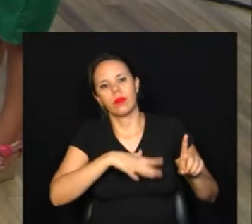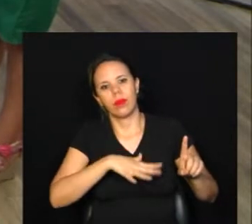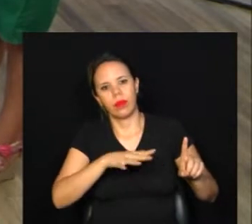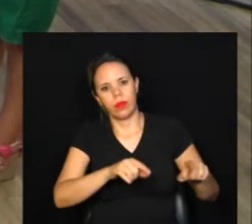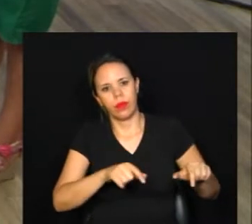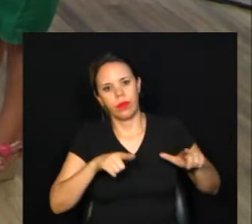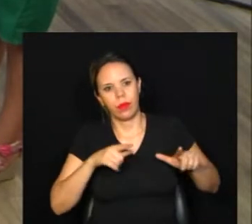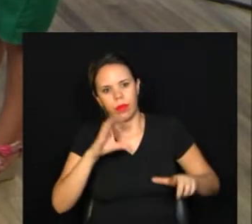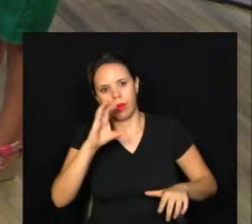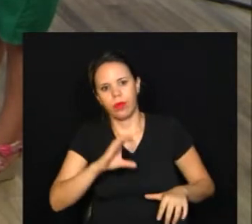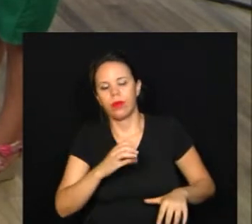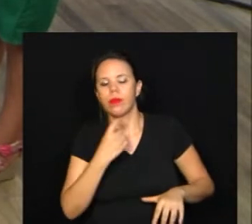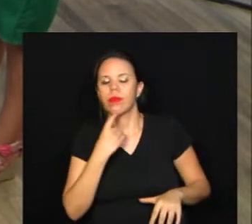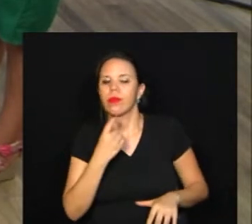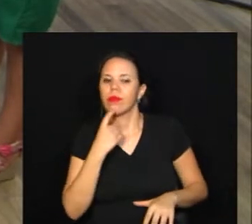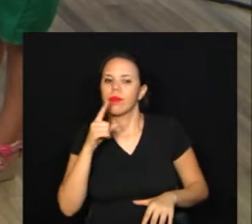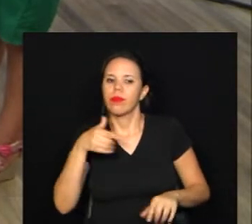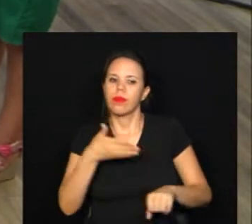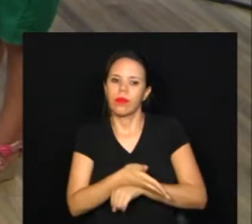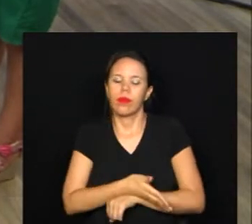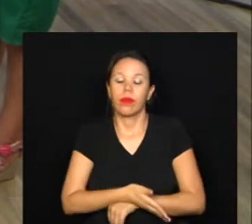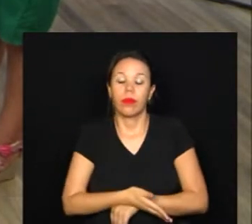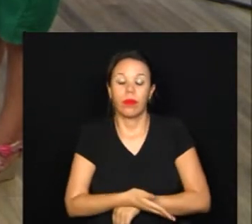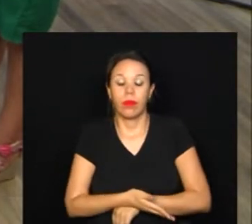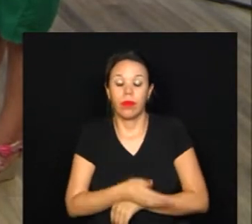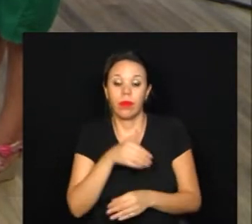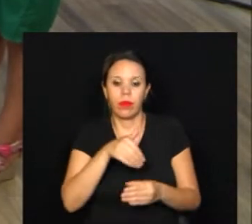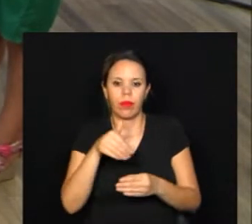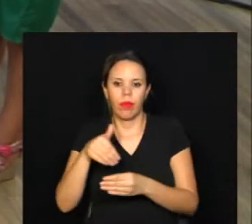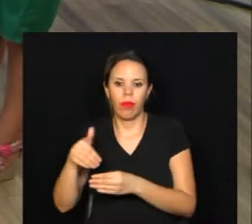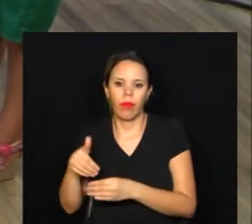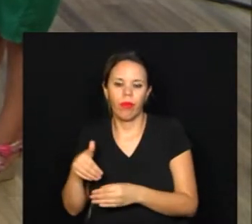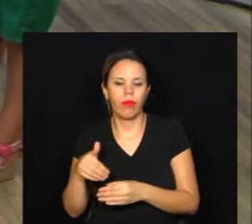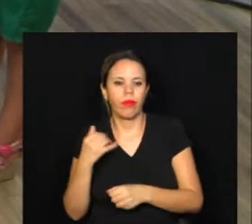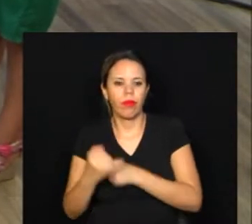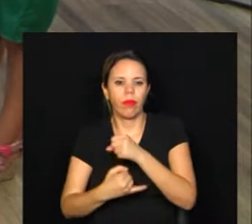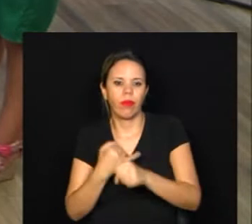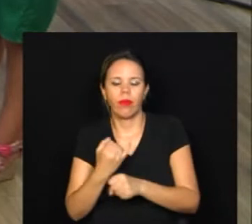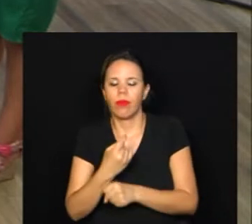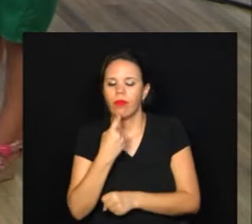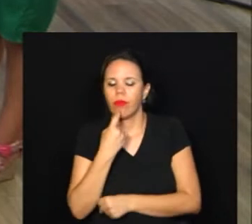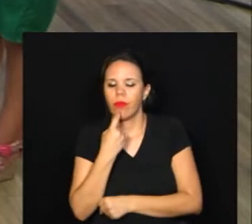cidadão campineiro, e por isso que ele entra em votação. E aí, pelo site